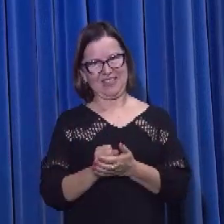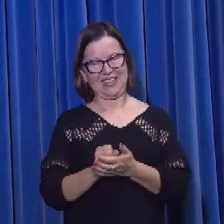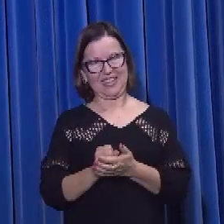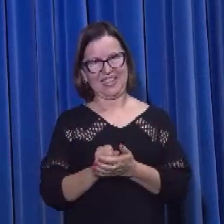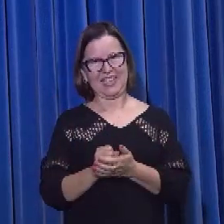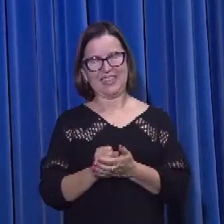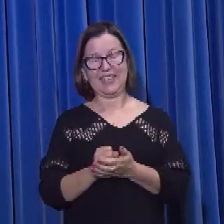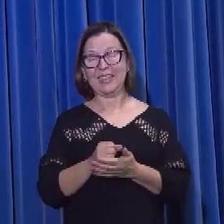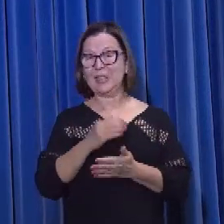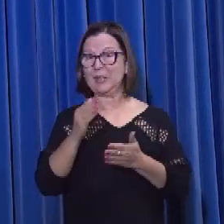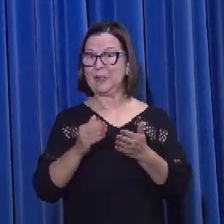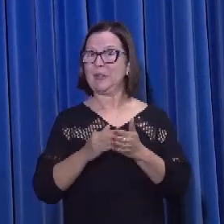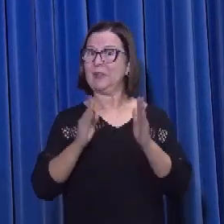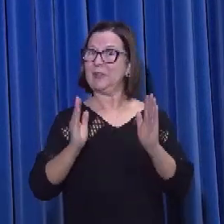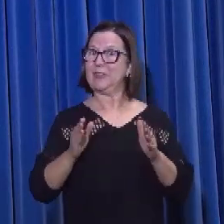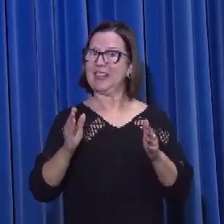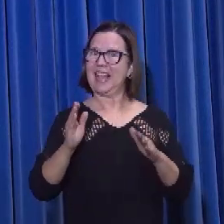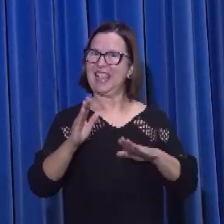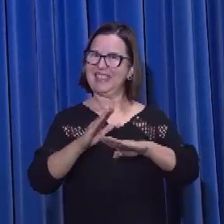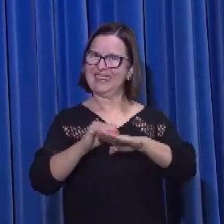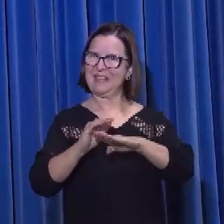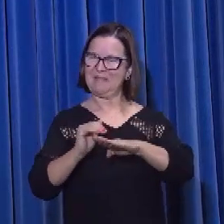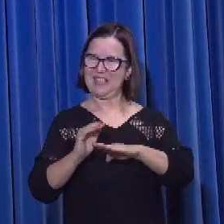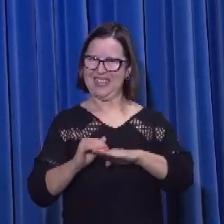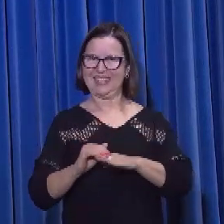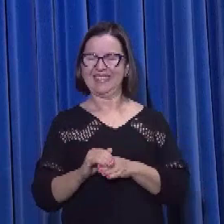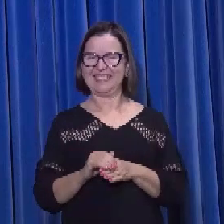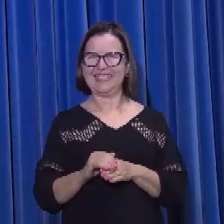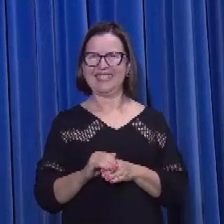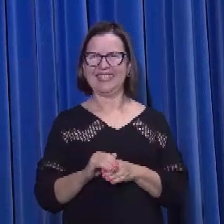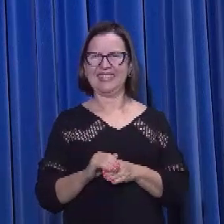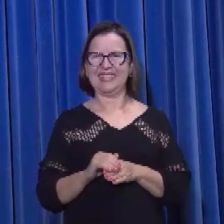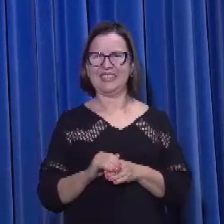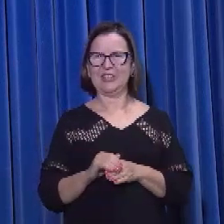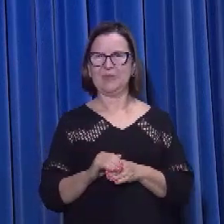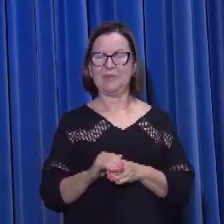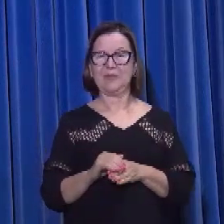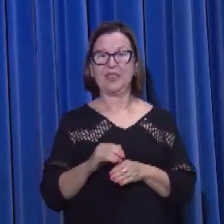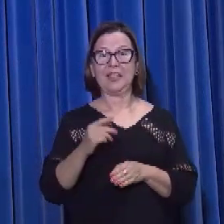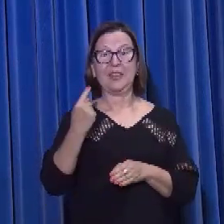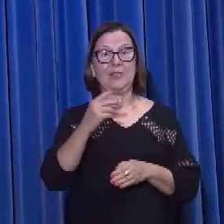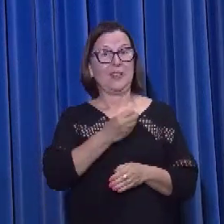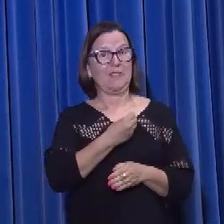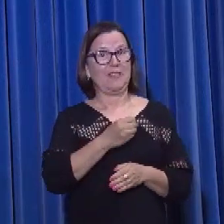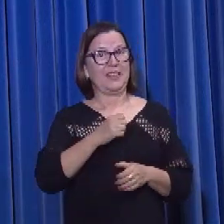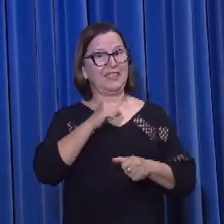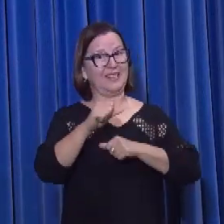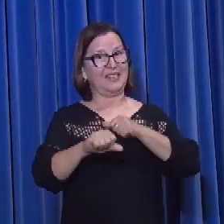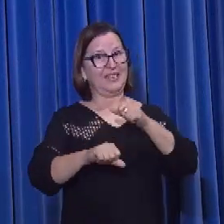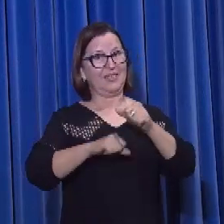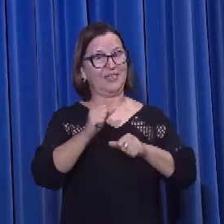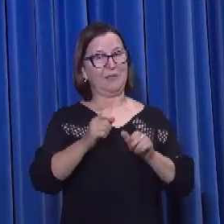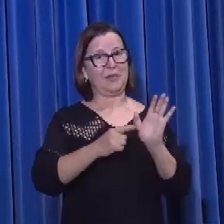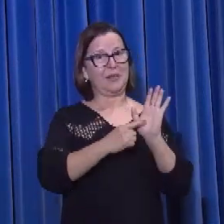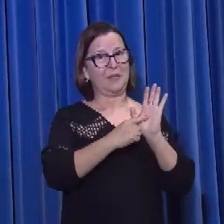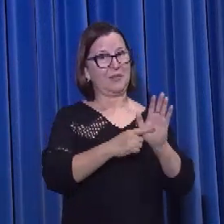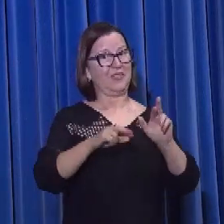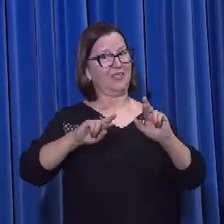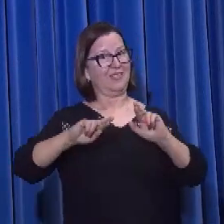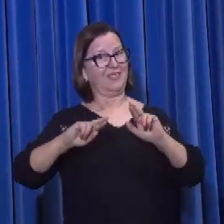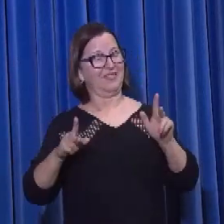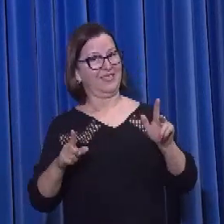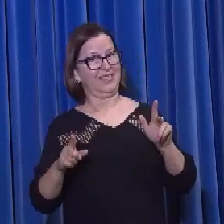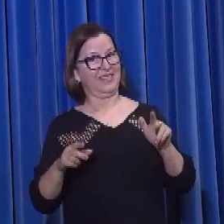há evidências na vida dessa pessoa, no viver no dia a dia, na forma de